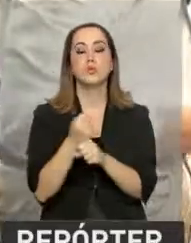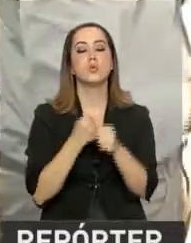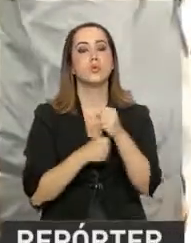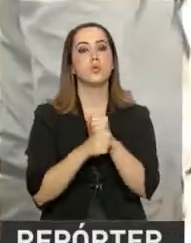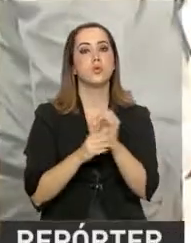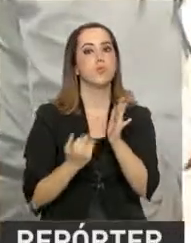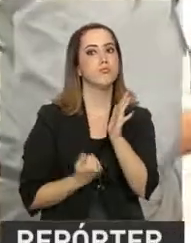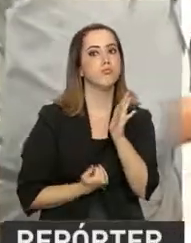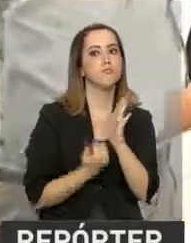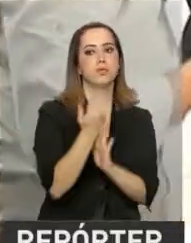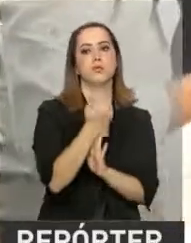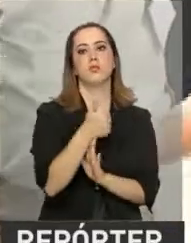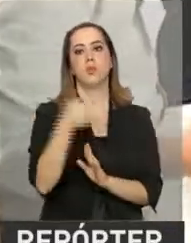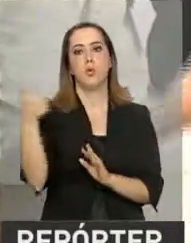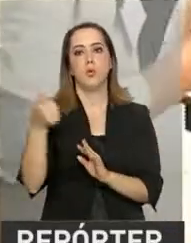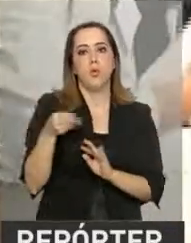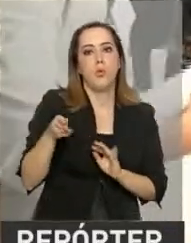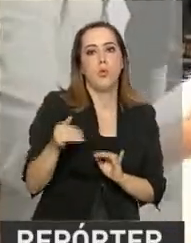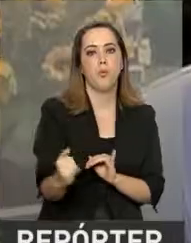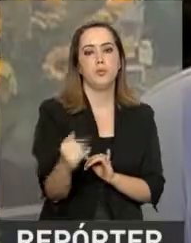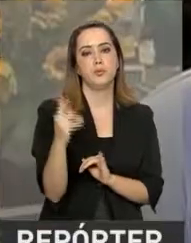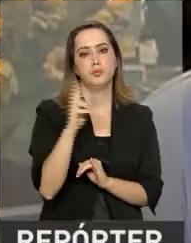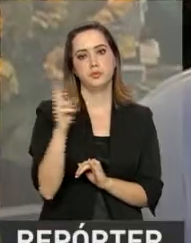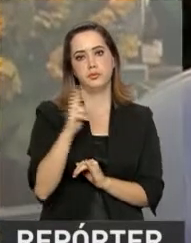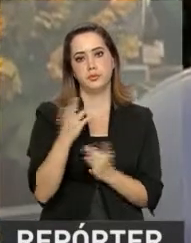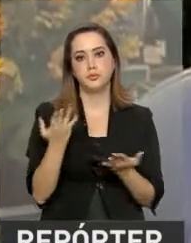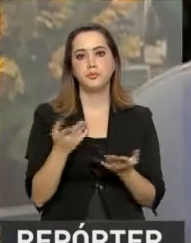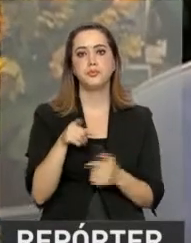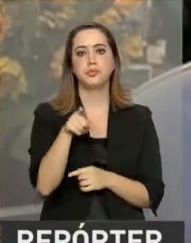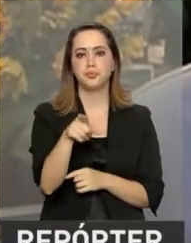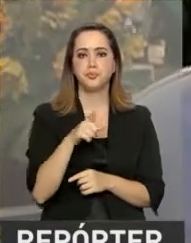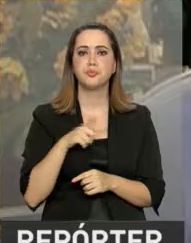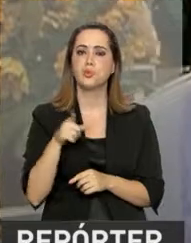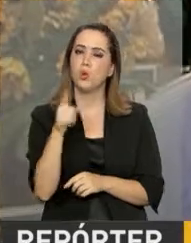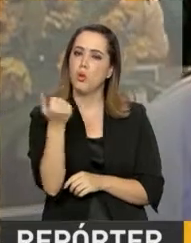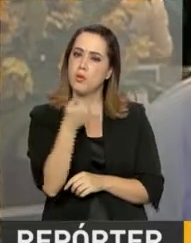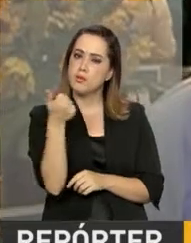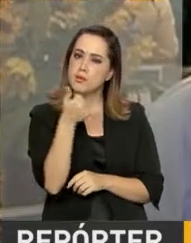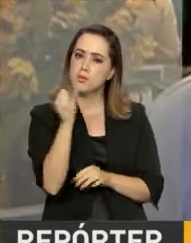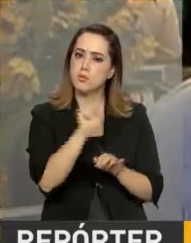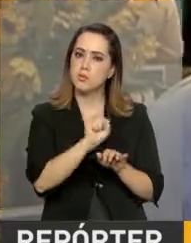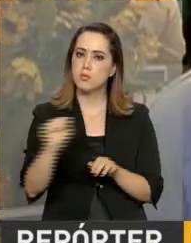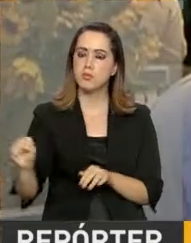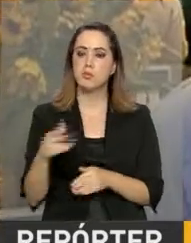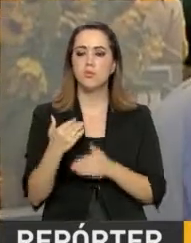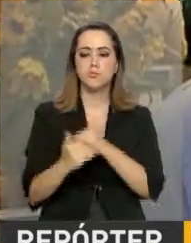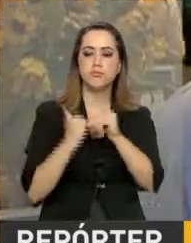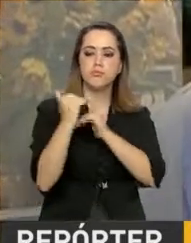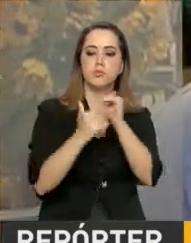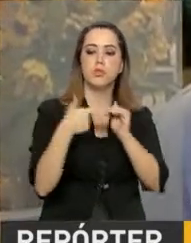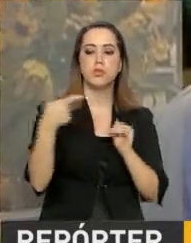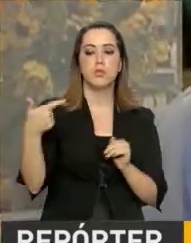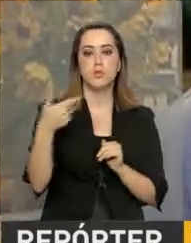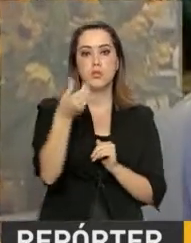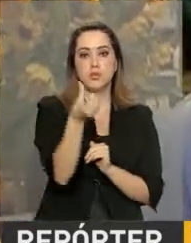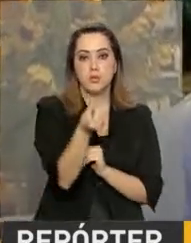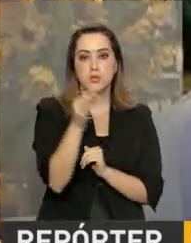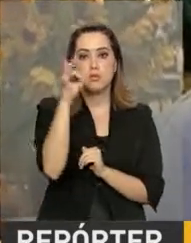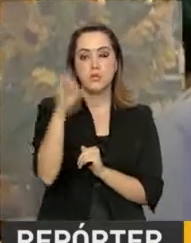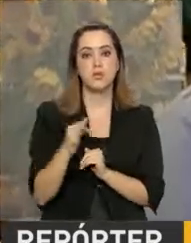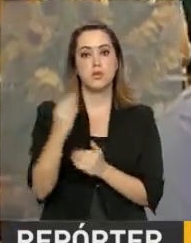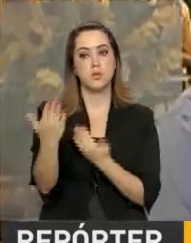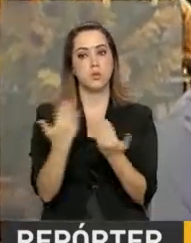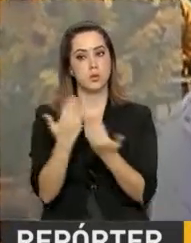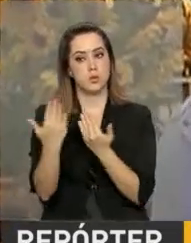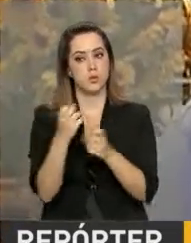a 1 bilhão e 200 milhões de reais. Esse primeiro semestre, a gente teve um aumento de 26% no volume de exportações